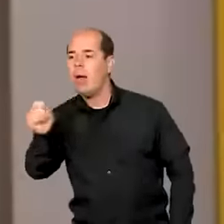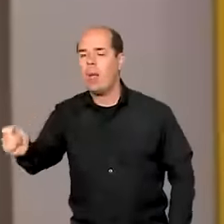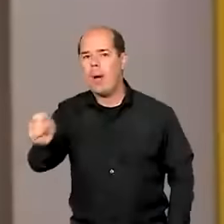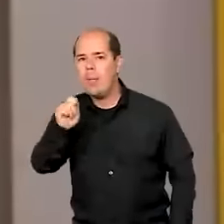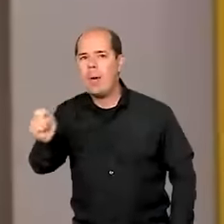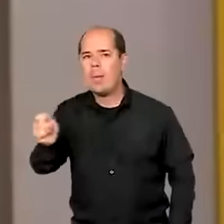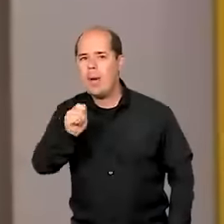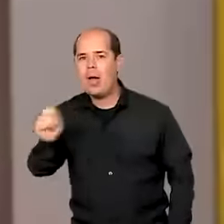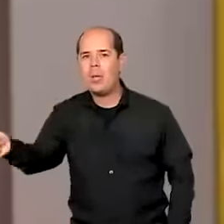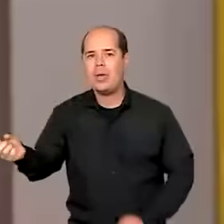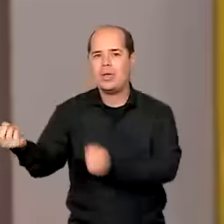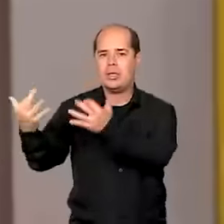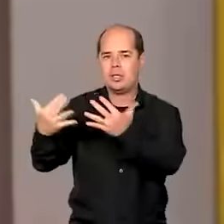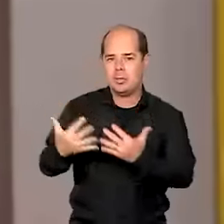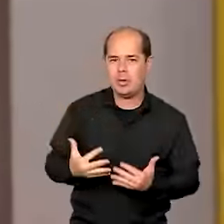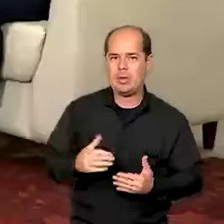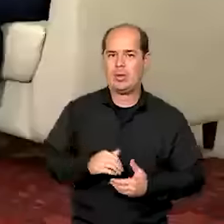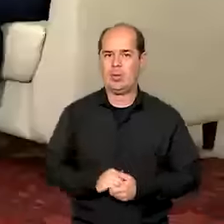pela EBC